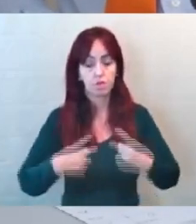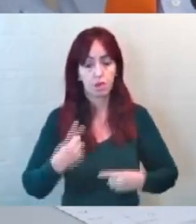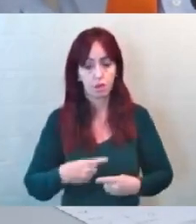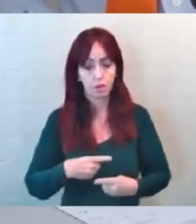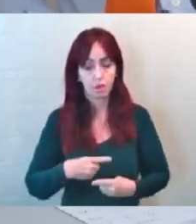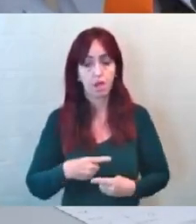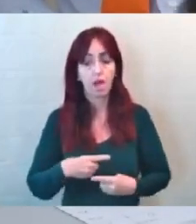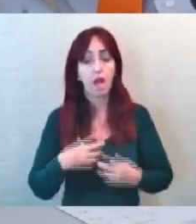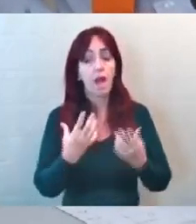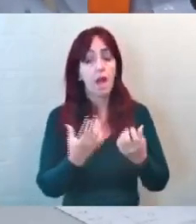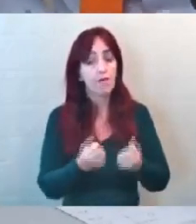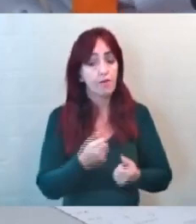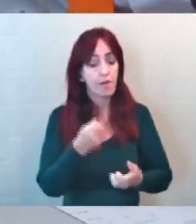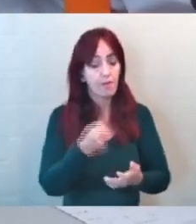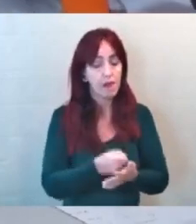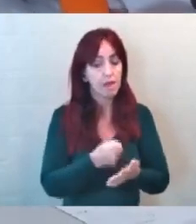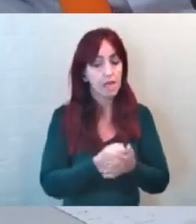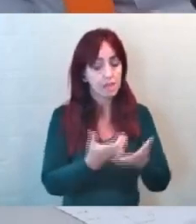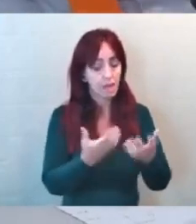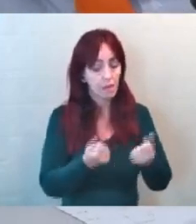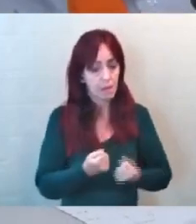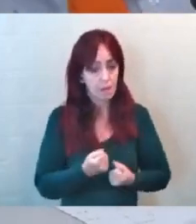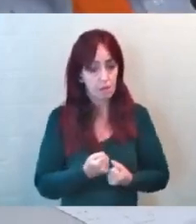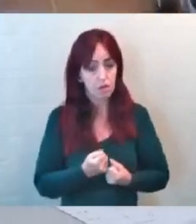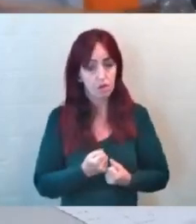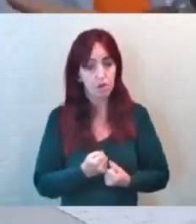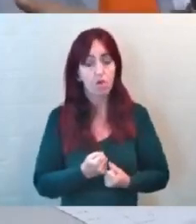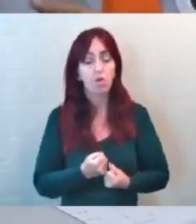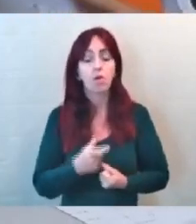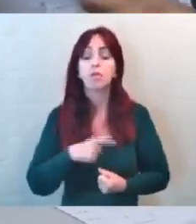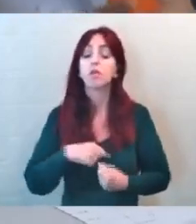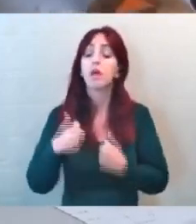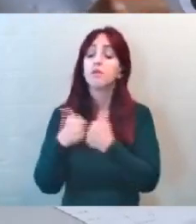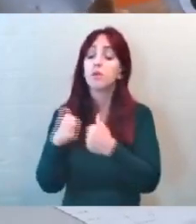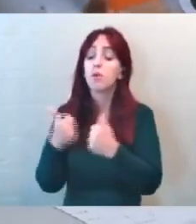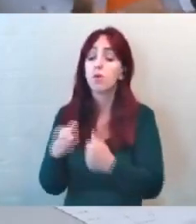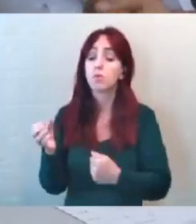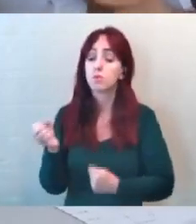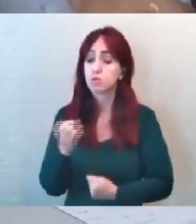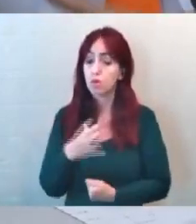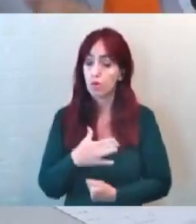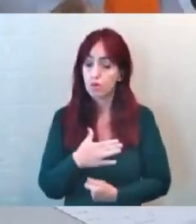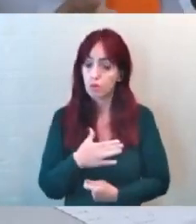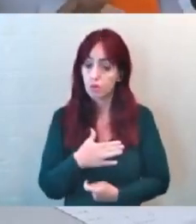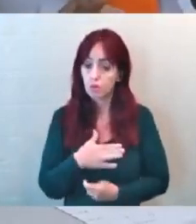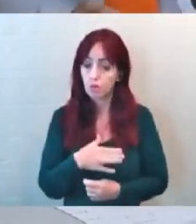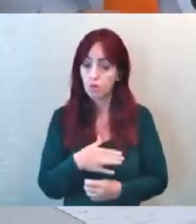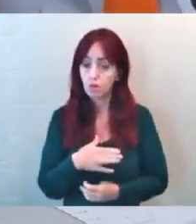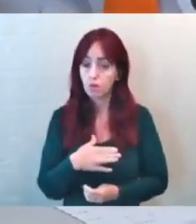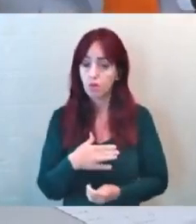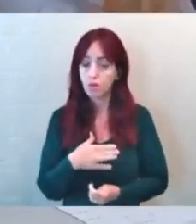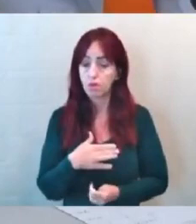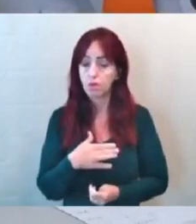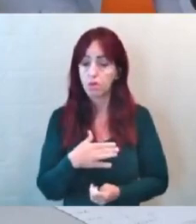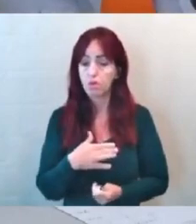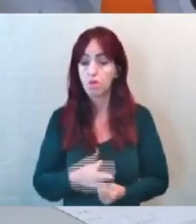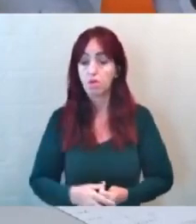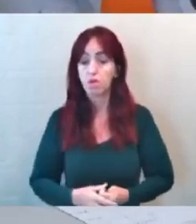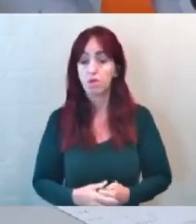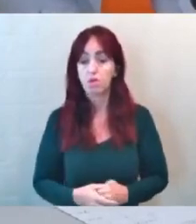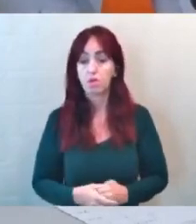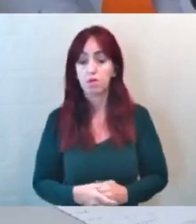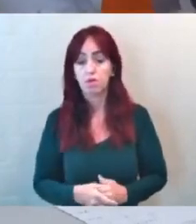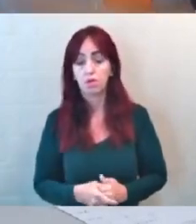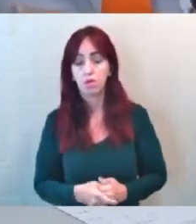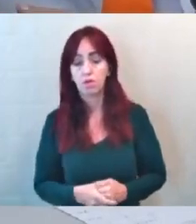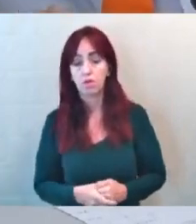Adquiriram veículos novos e, mesmo assim, não estão operando. E, a comunidade, os munícipes, eles nos pedem